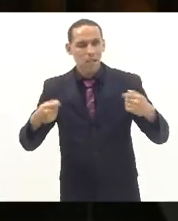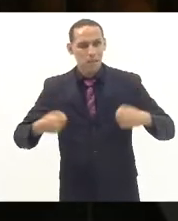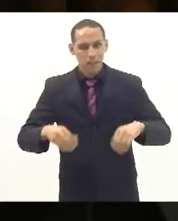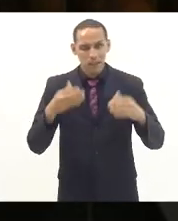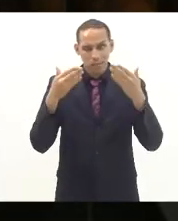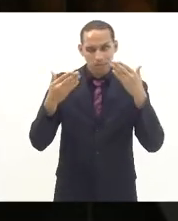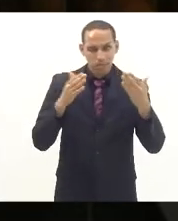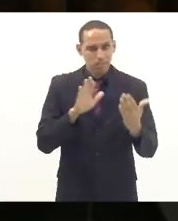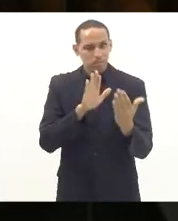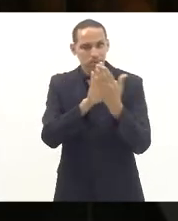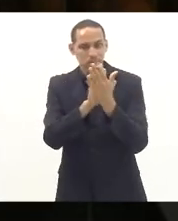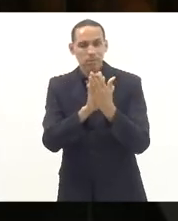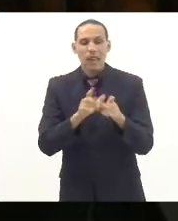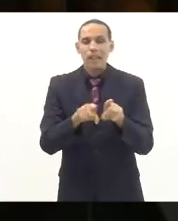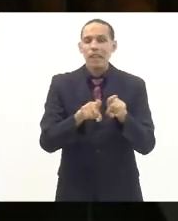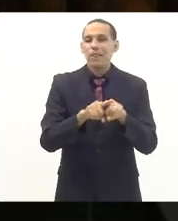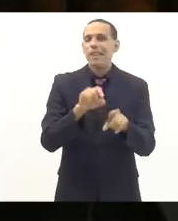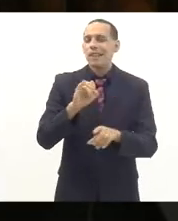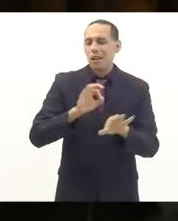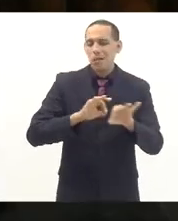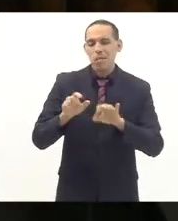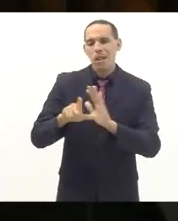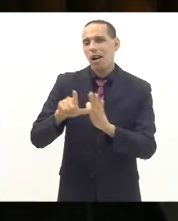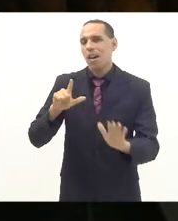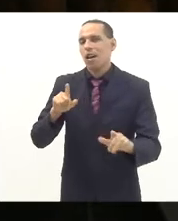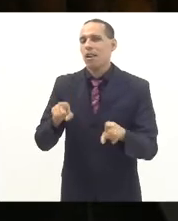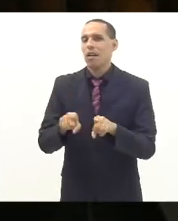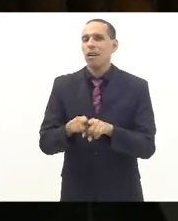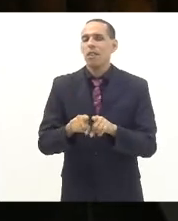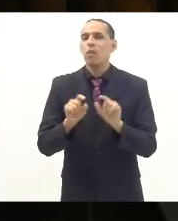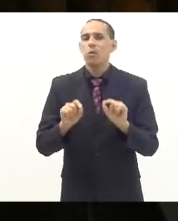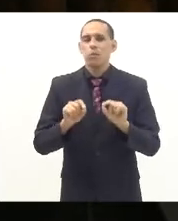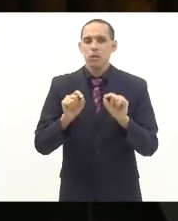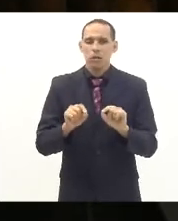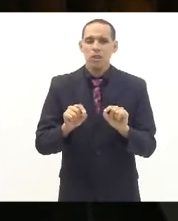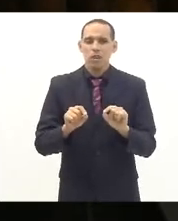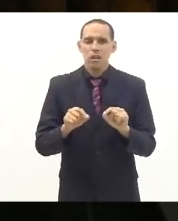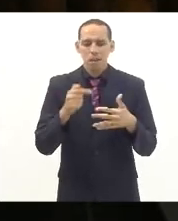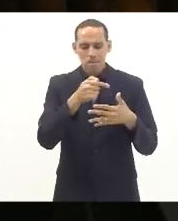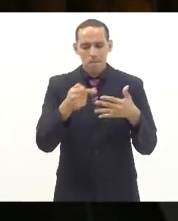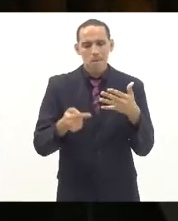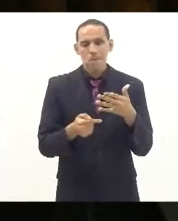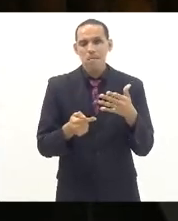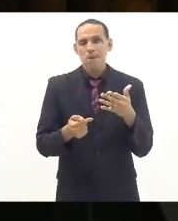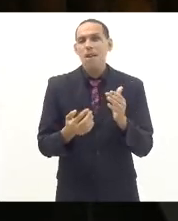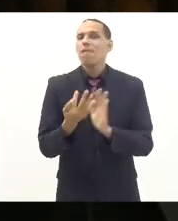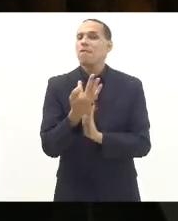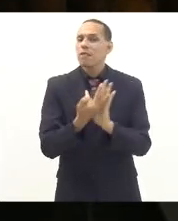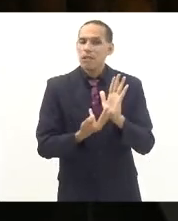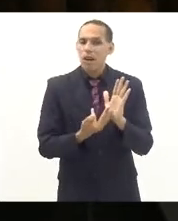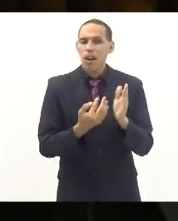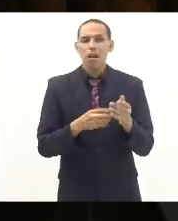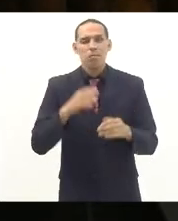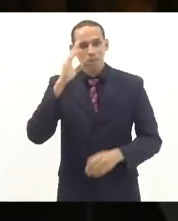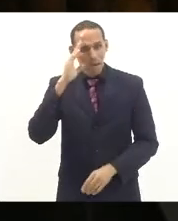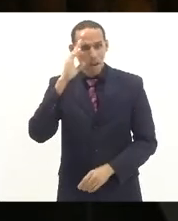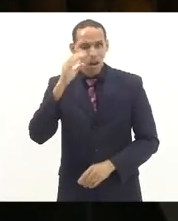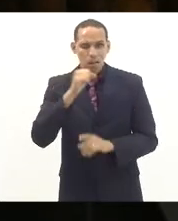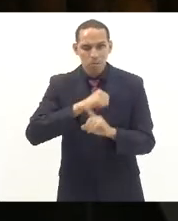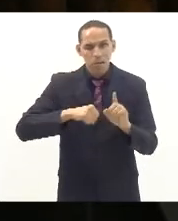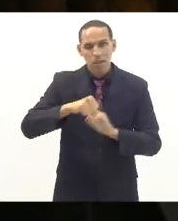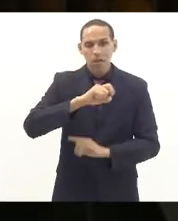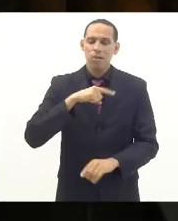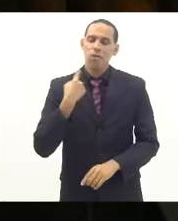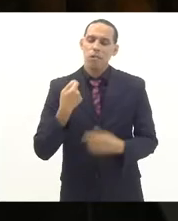abordados no nosso estado esse bem se preparando com toda a parte fiscal com toda a prioridade social